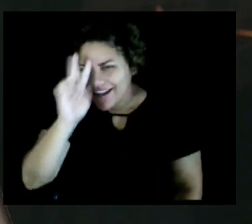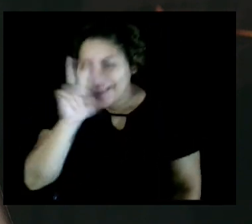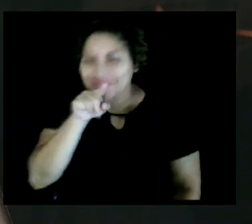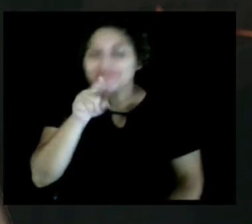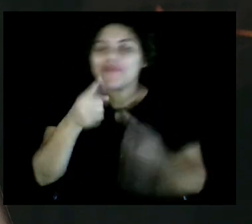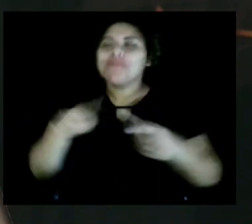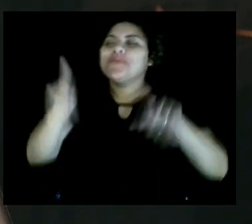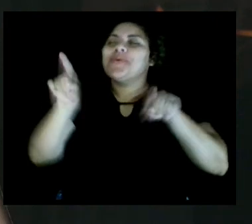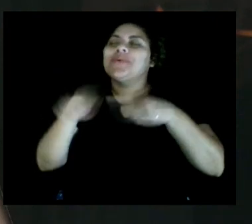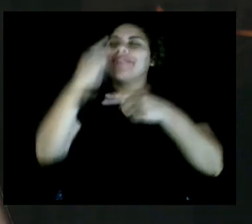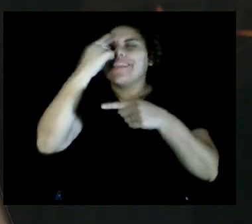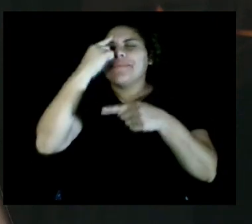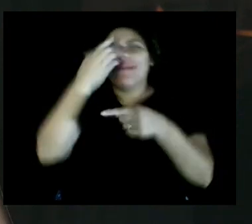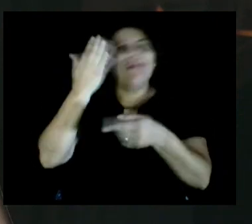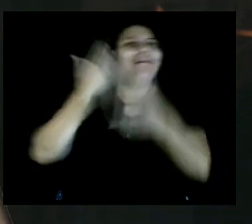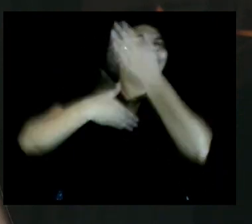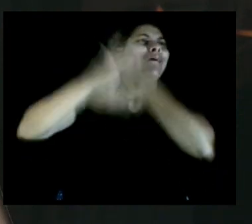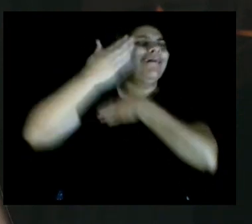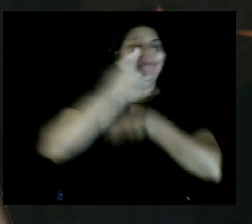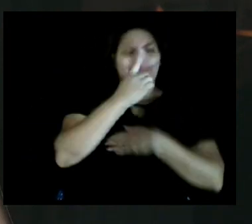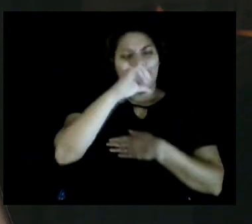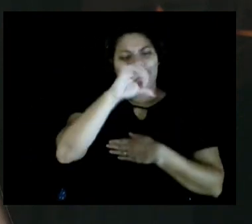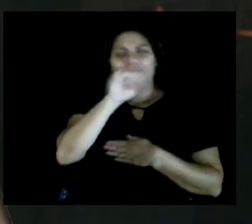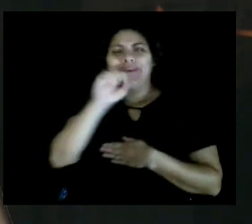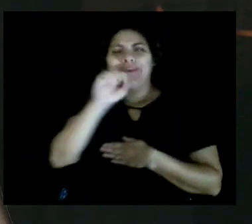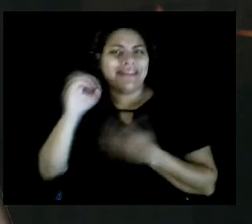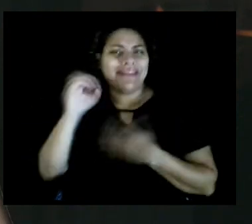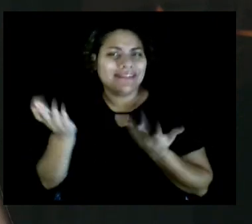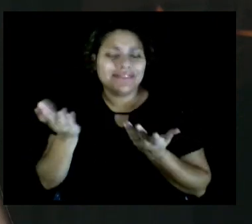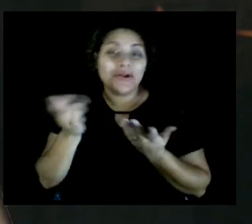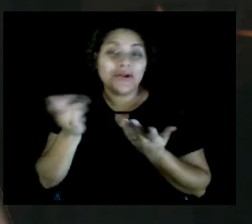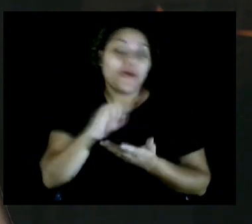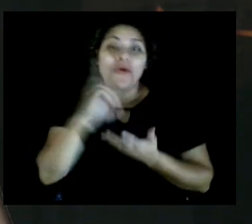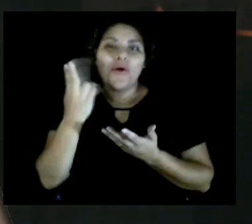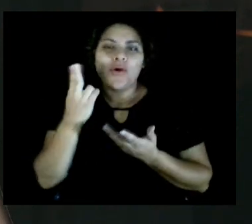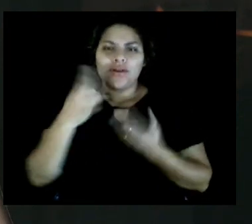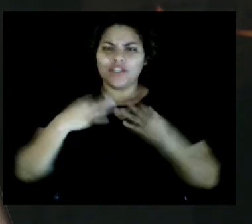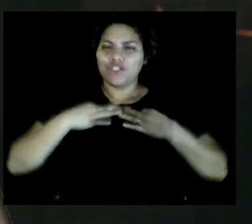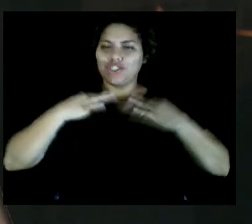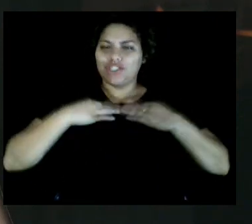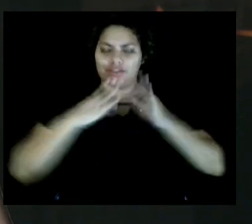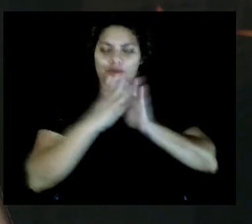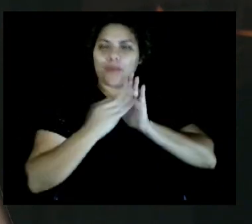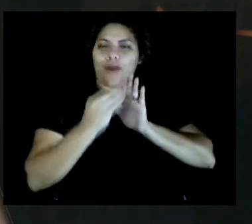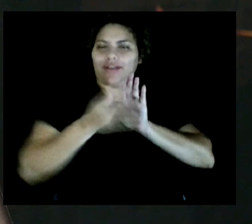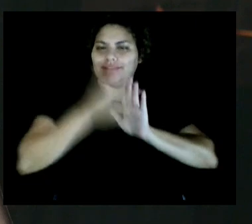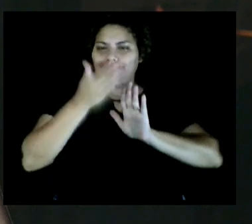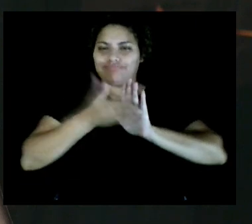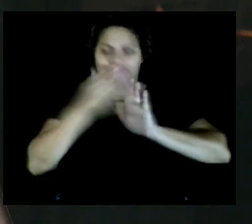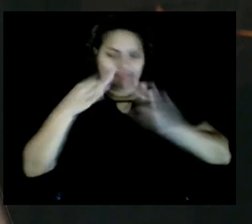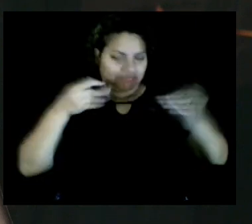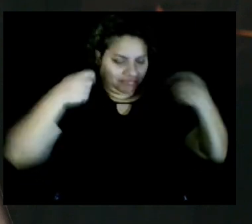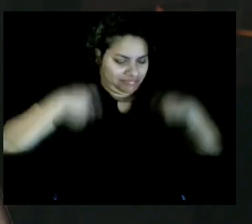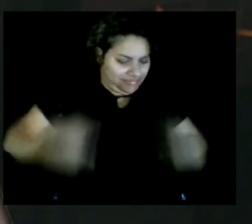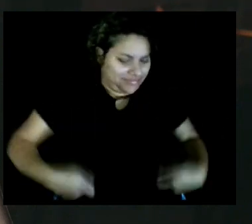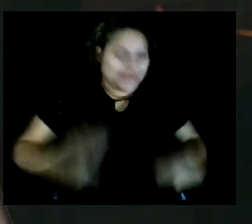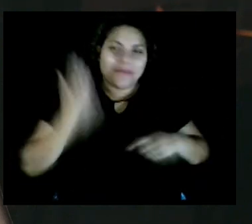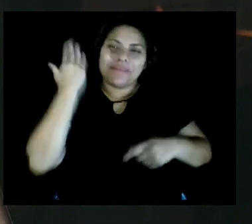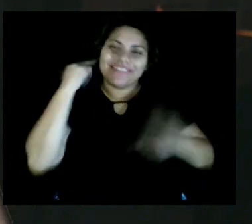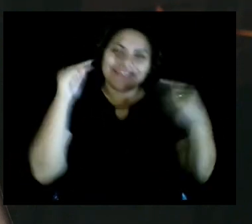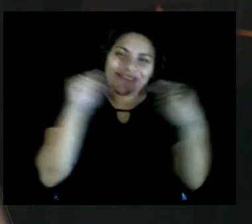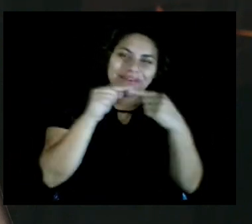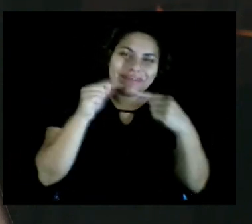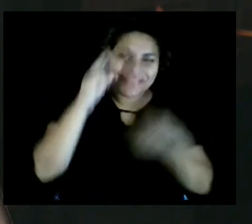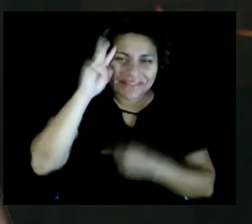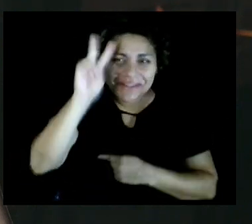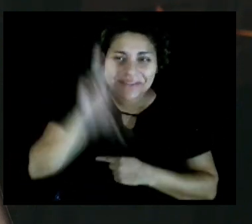uma peça de roupa inspirada na moda dos anos 90, hein? A nostalgia por essas décadas parece ter se